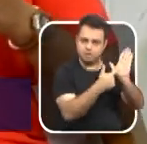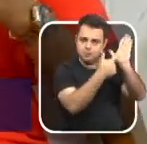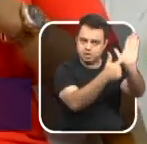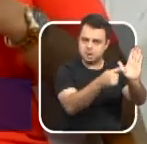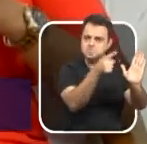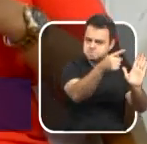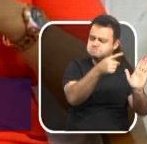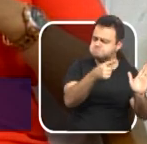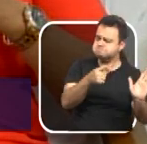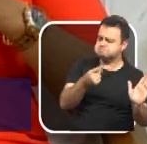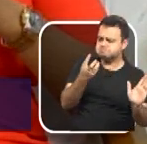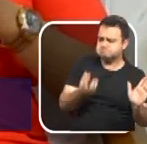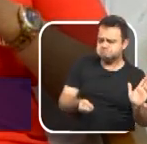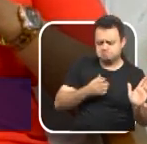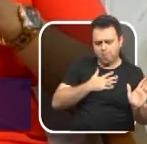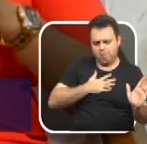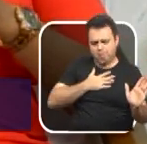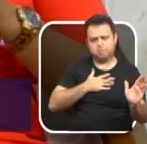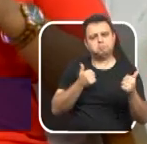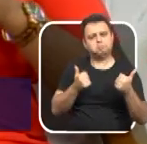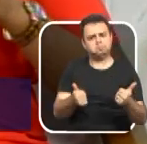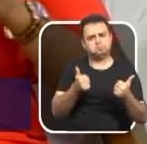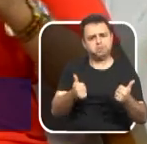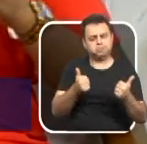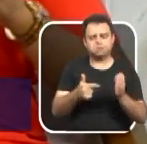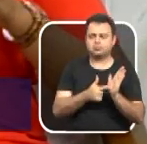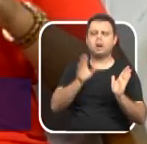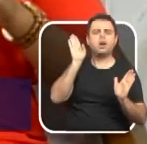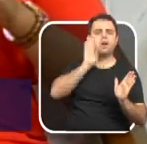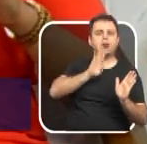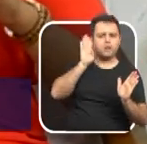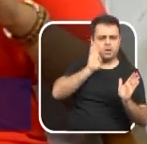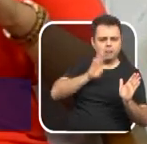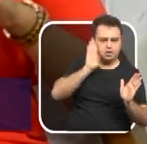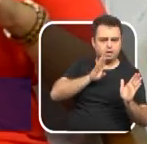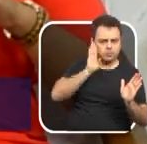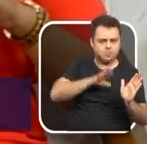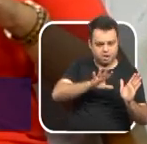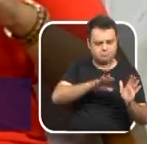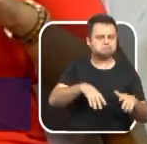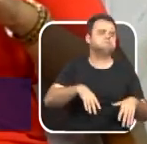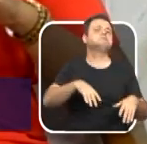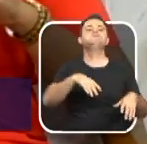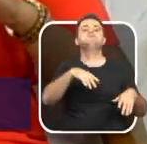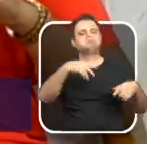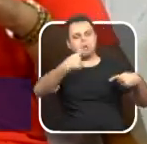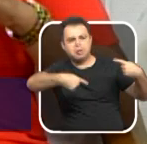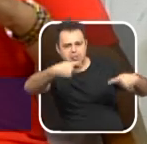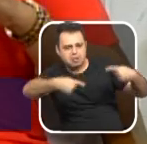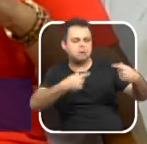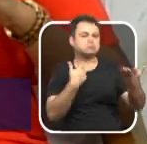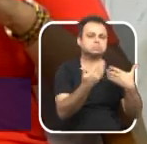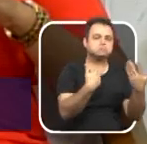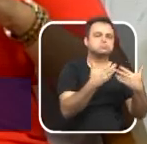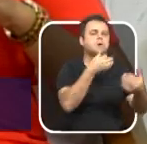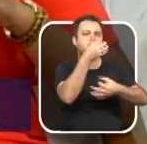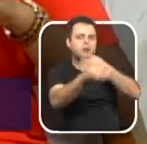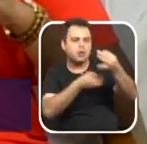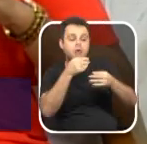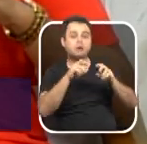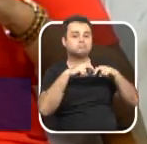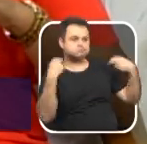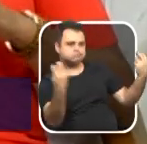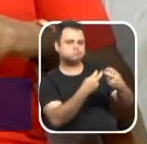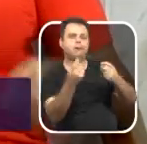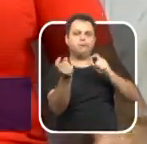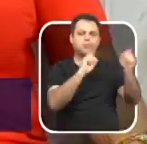até, né, a nossa fala, a nossa conversa e reunião, o secretário, o Dr. Baitello, falou assim, vamos fazer um vídeo e passar também nas